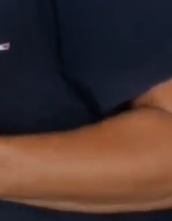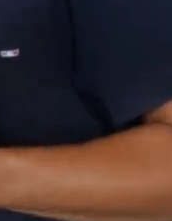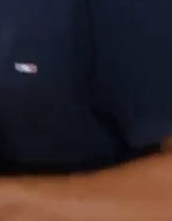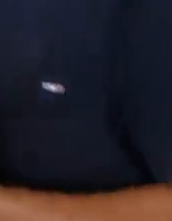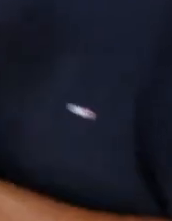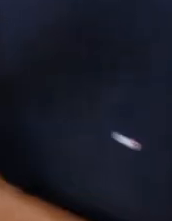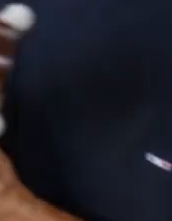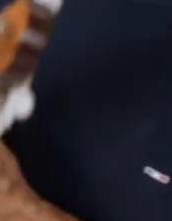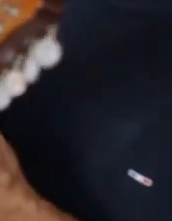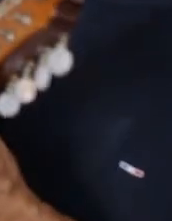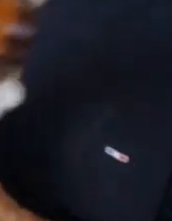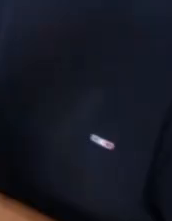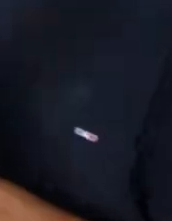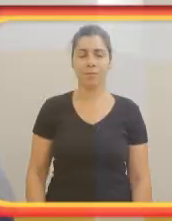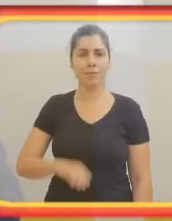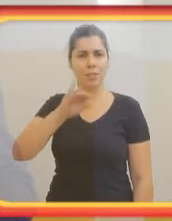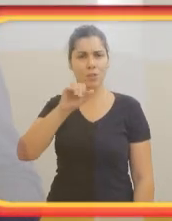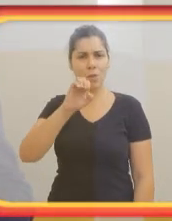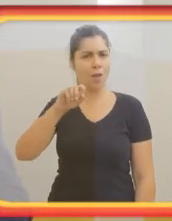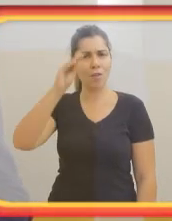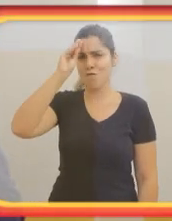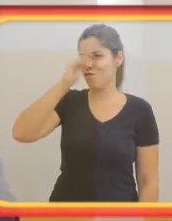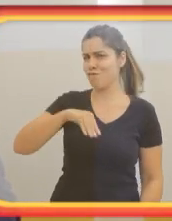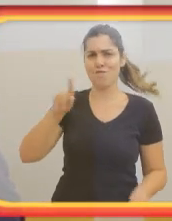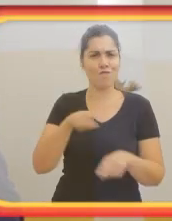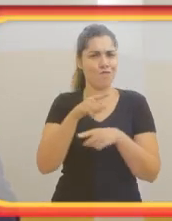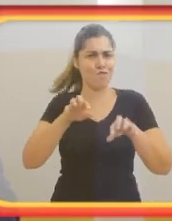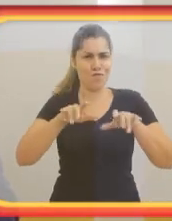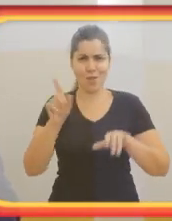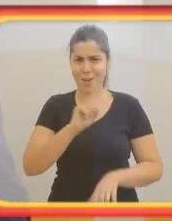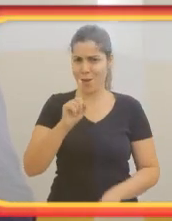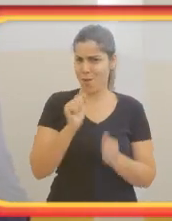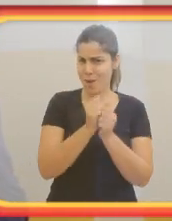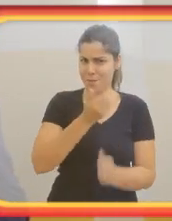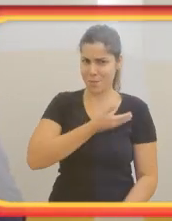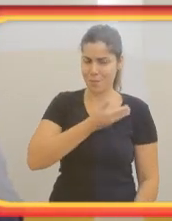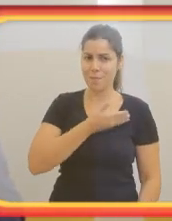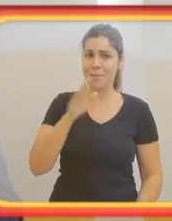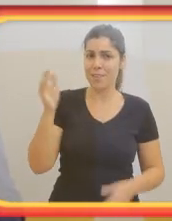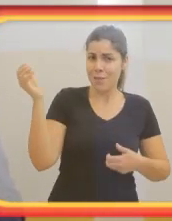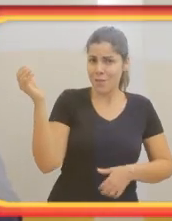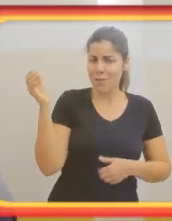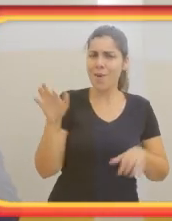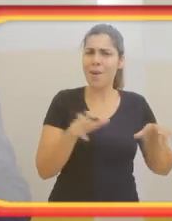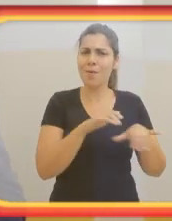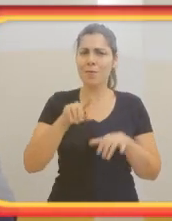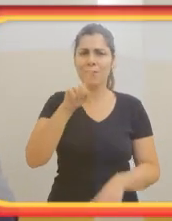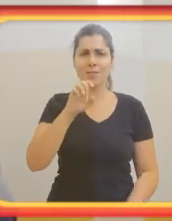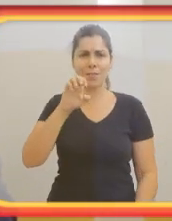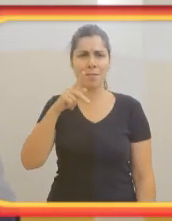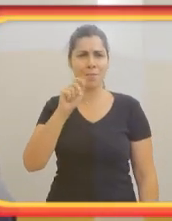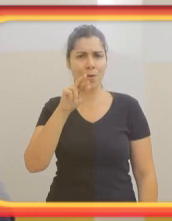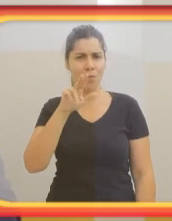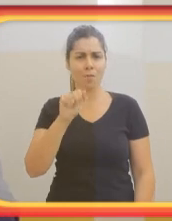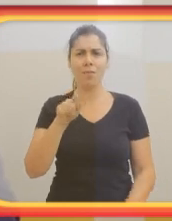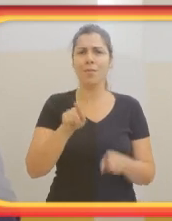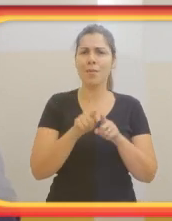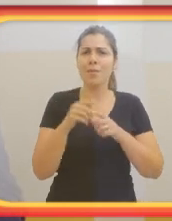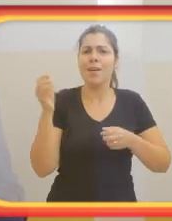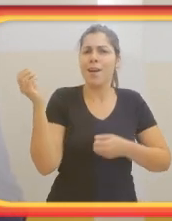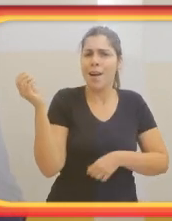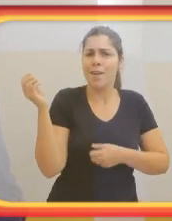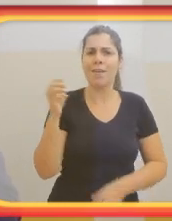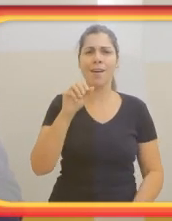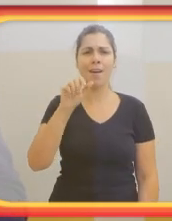Aê! Cristina beija a cabeça do pai. Joel não dispensa tocar uma boa música com os amigos. O violinista e compositor Zé